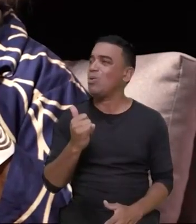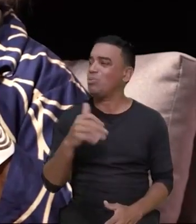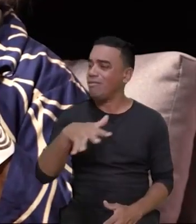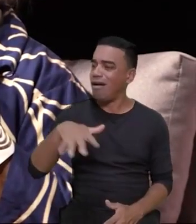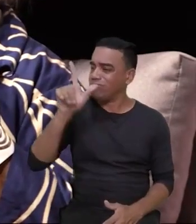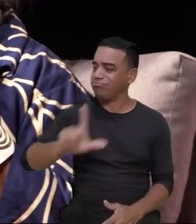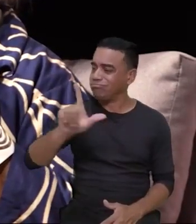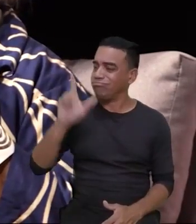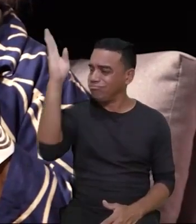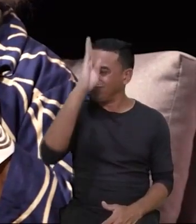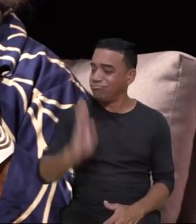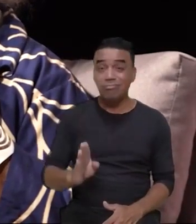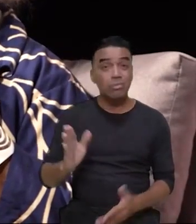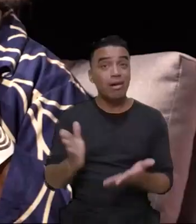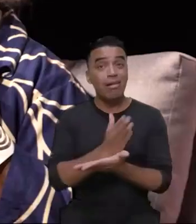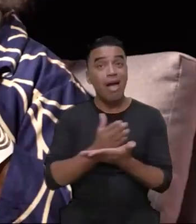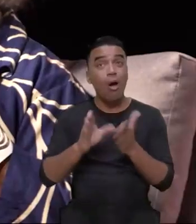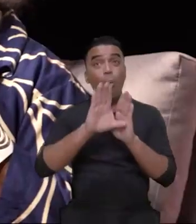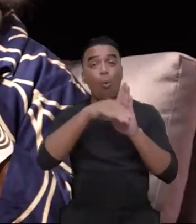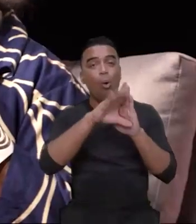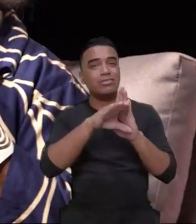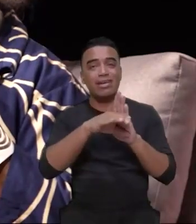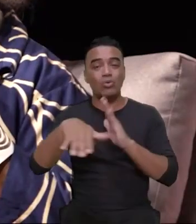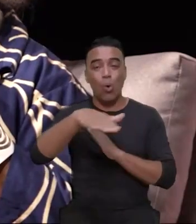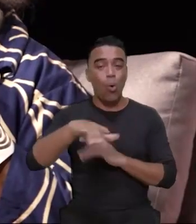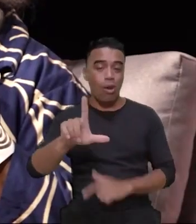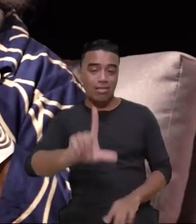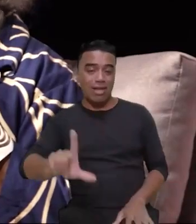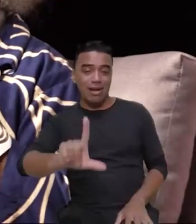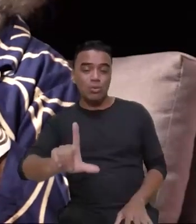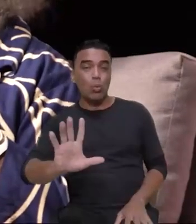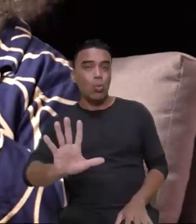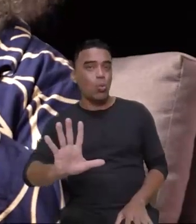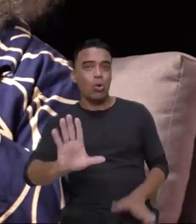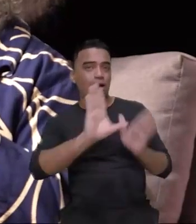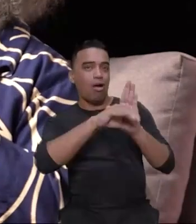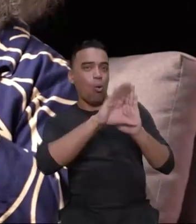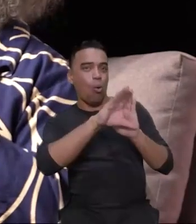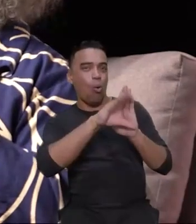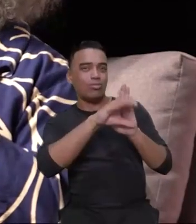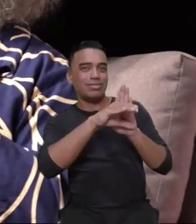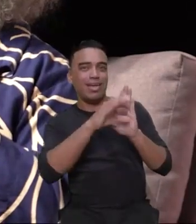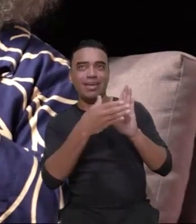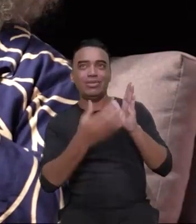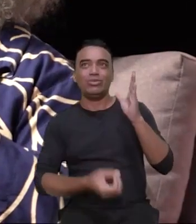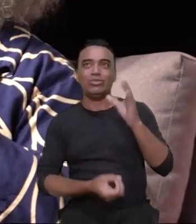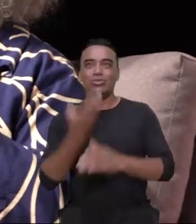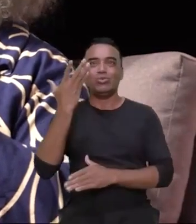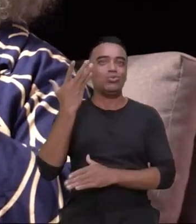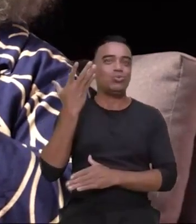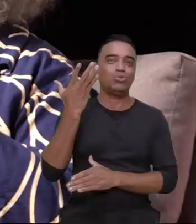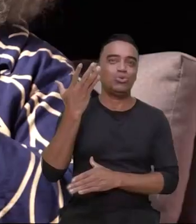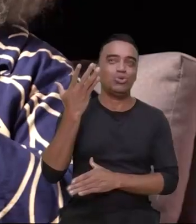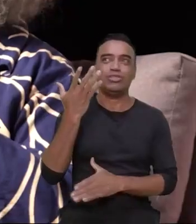campo literário brasileiro, nenhum conceito, ou até mesmo no campo da literatura, nenhum conceito que